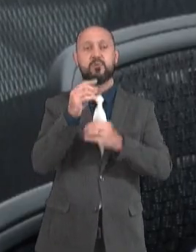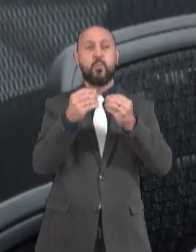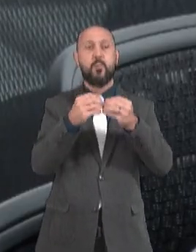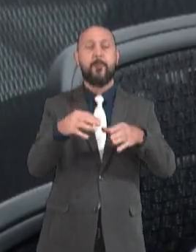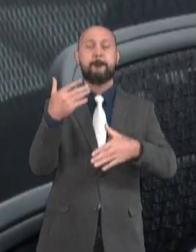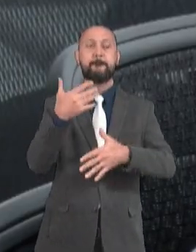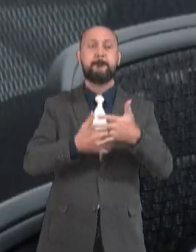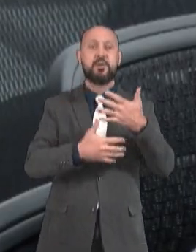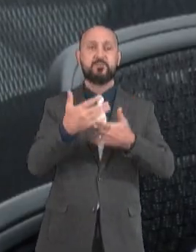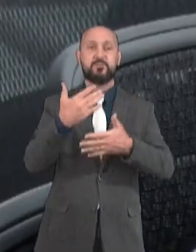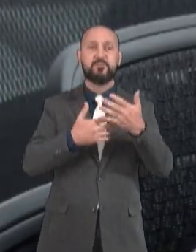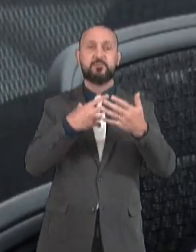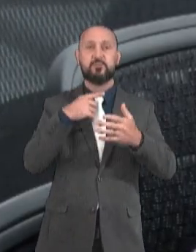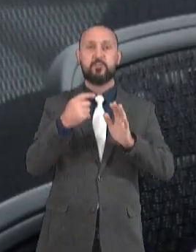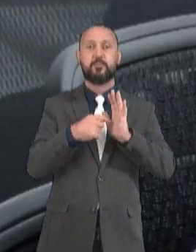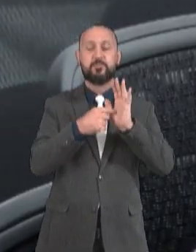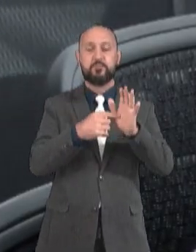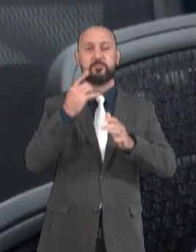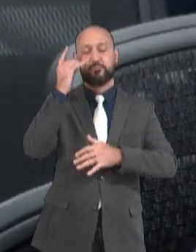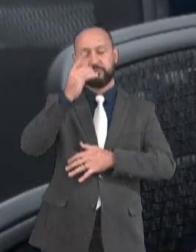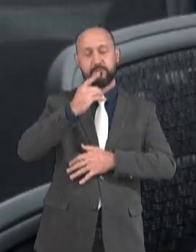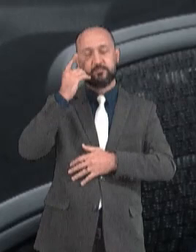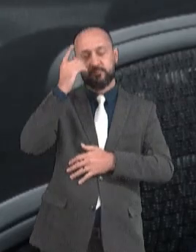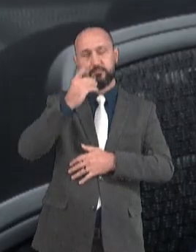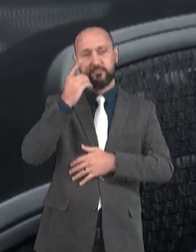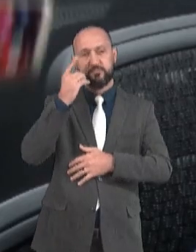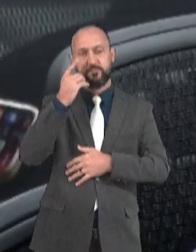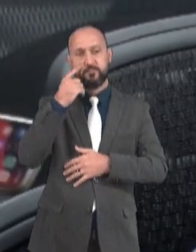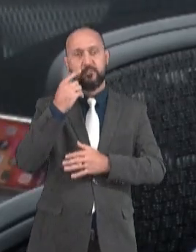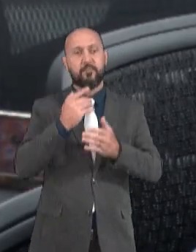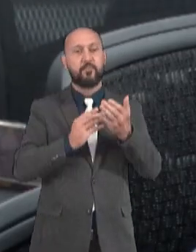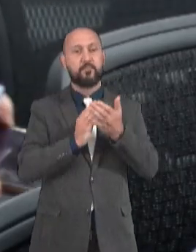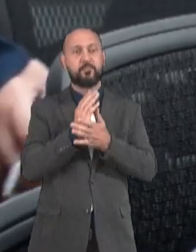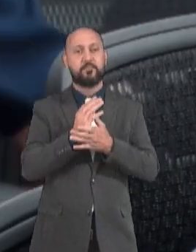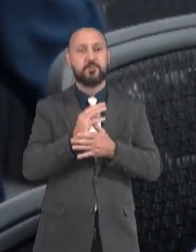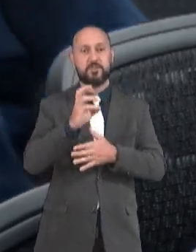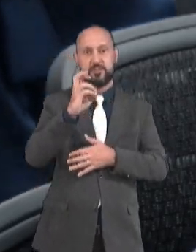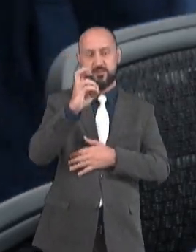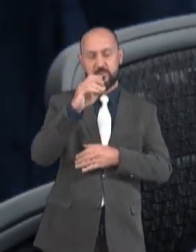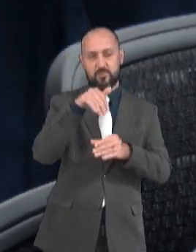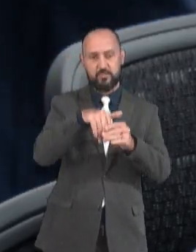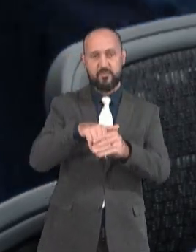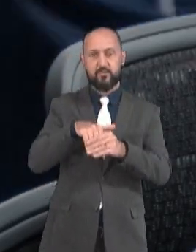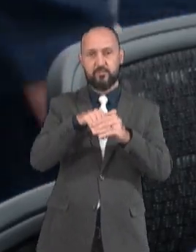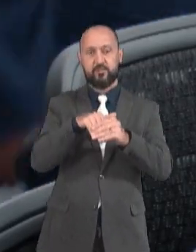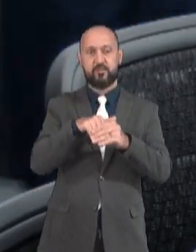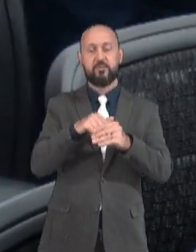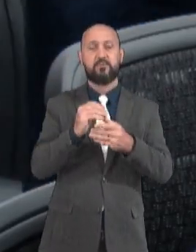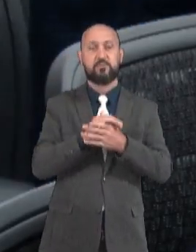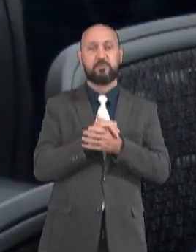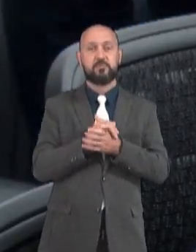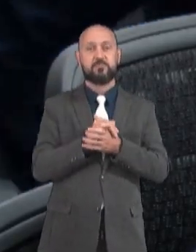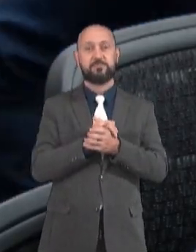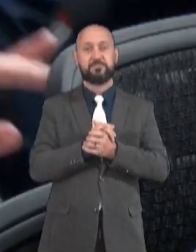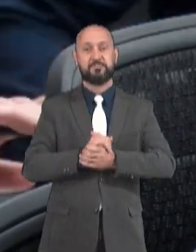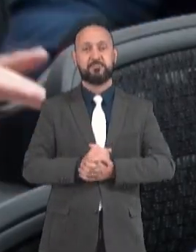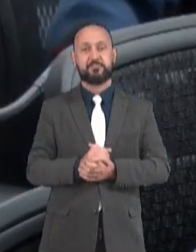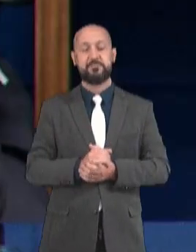fere a Constituição como apresentado pelo deputado João Henrique, e foi aprovado pelo órgão colegiado por 5 votos. Só defendendo que foi discutido e